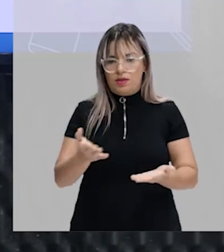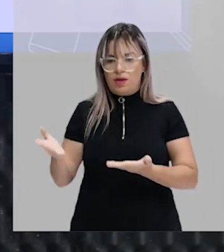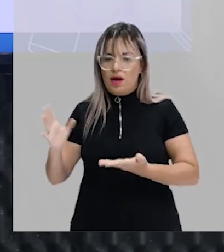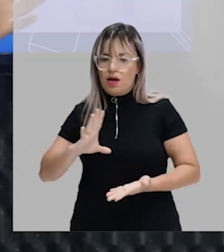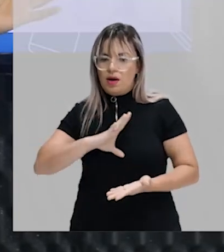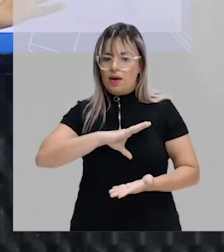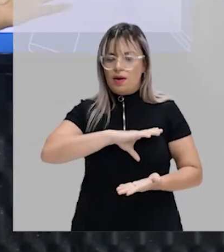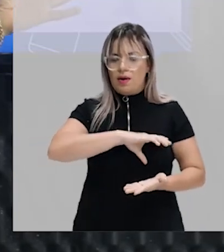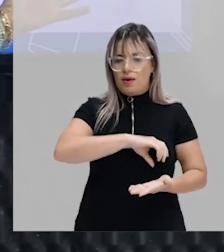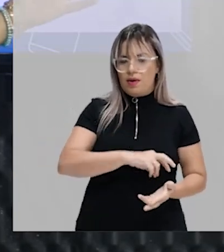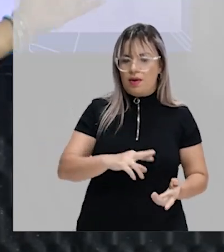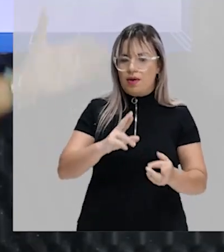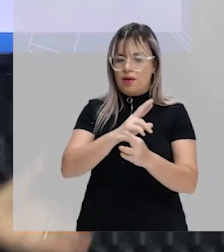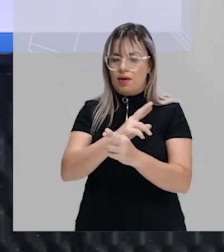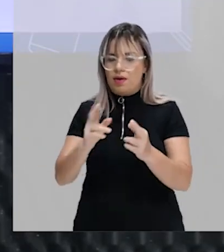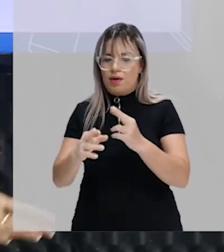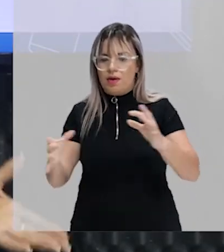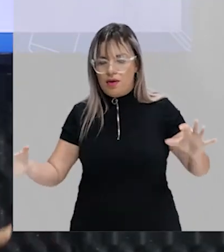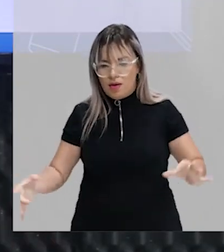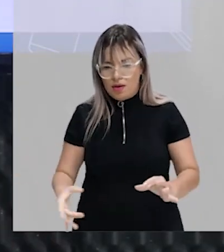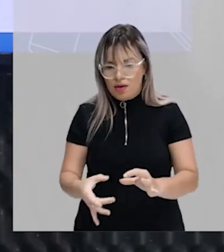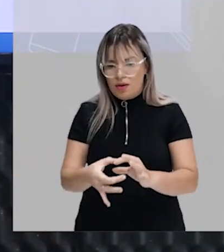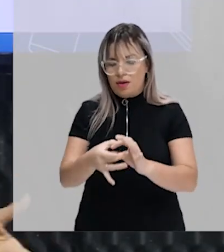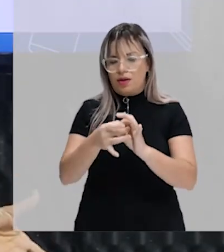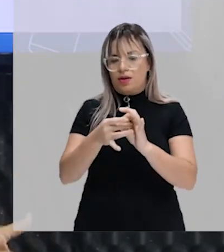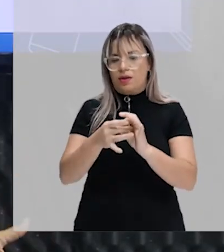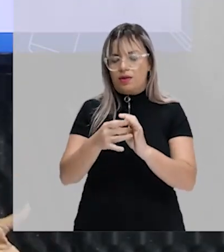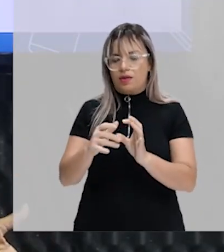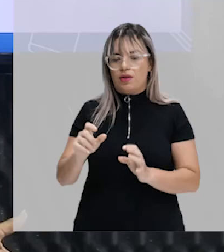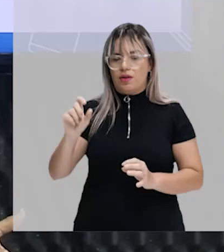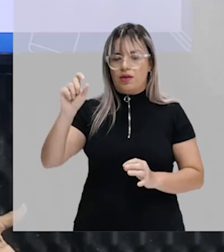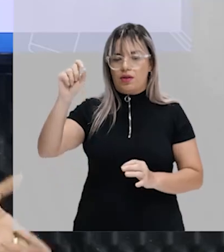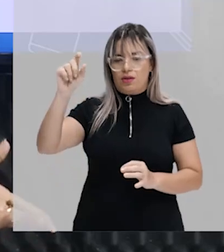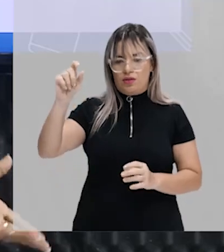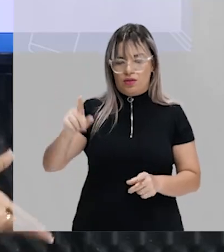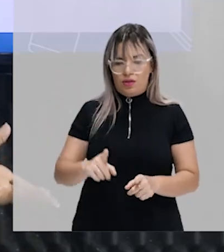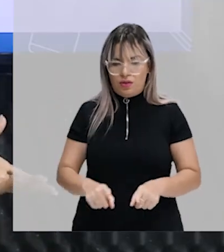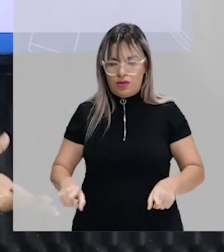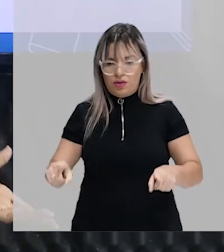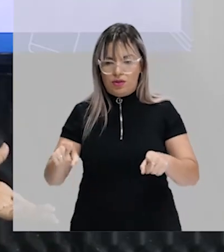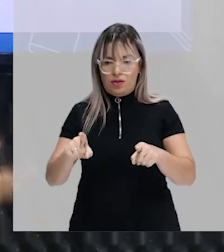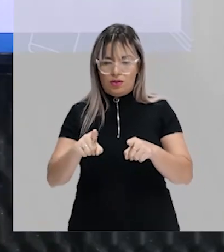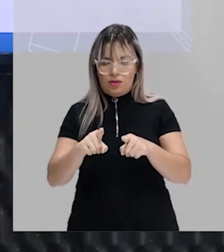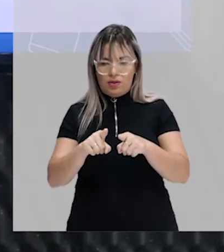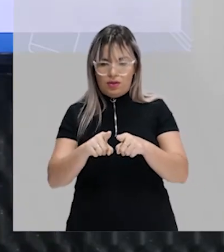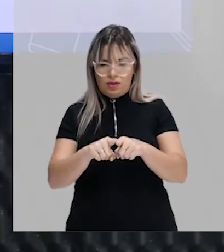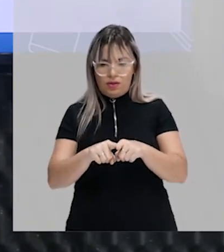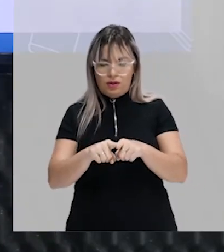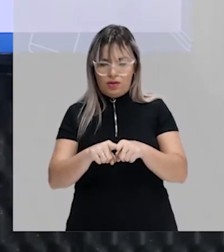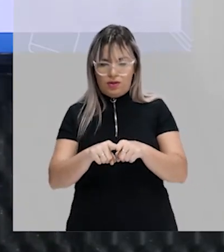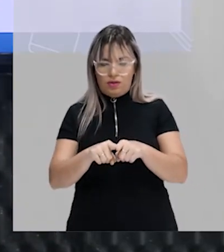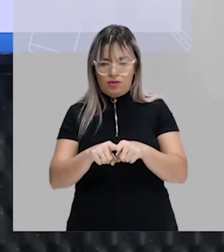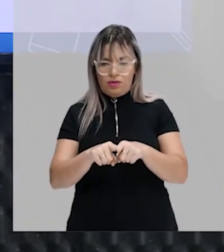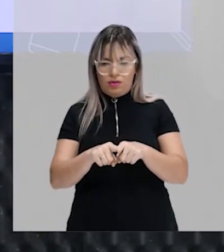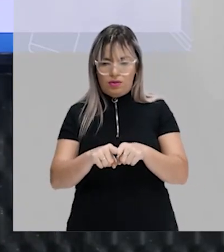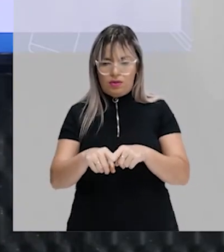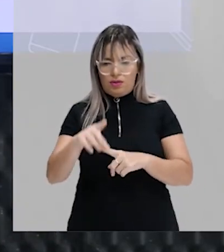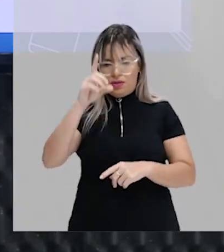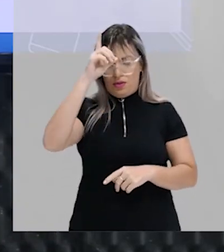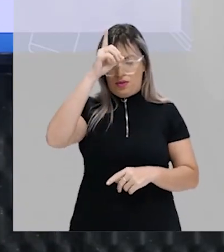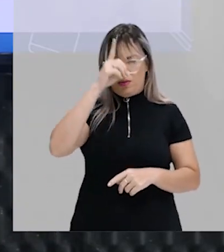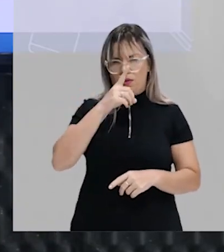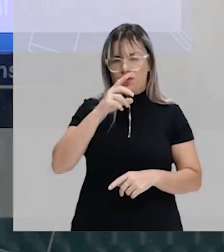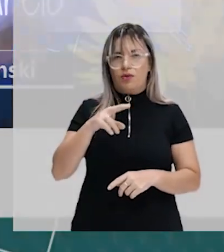você vê as cores dispostas, azul e amarelo, você lembra de quê? Da bandeira do Brasil. A bandeira do